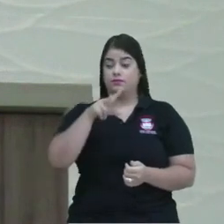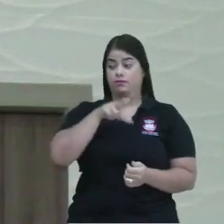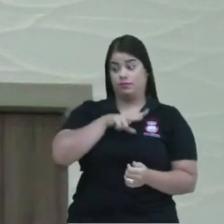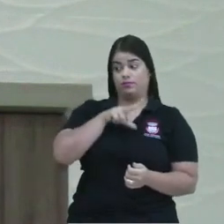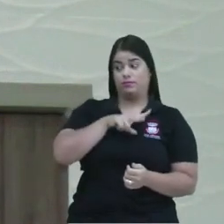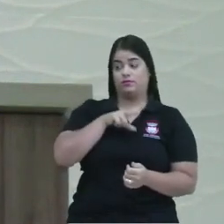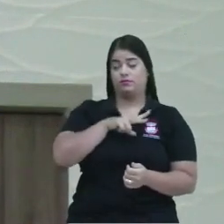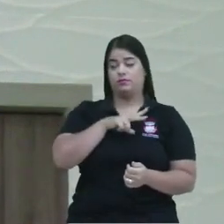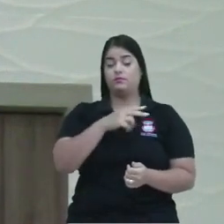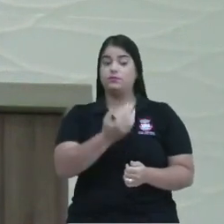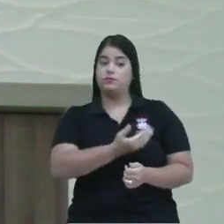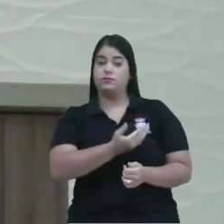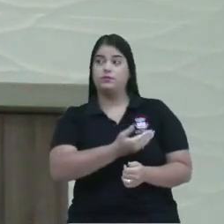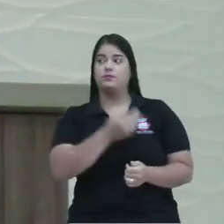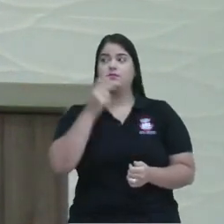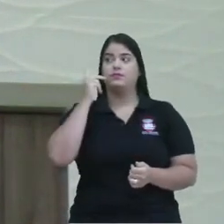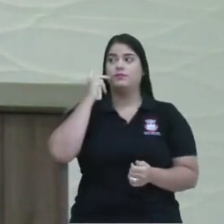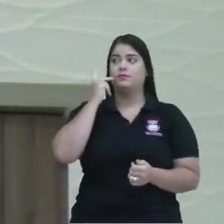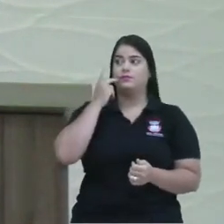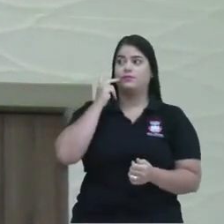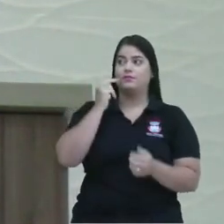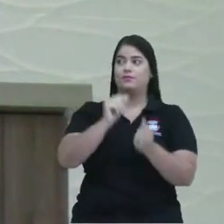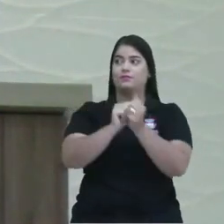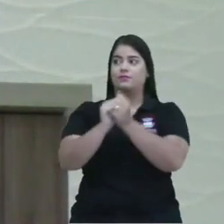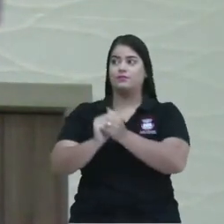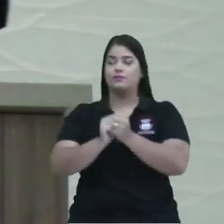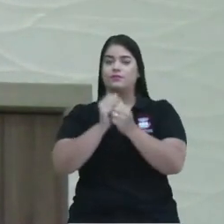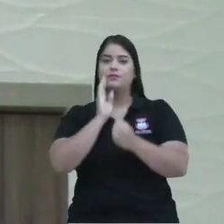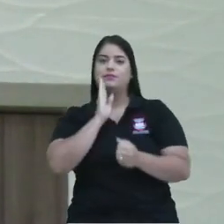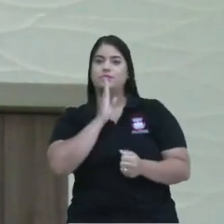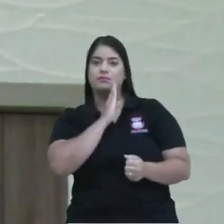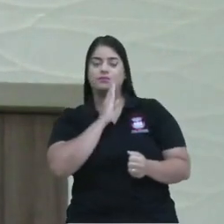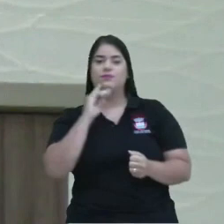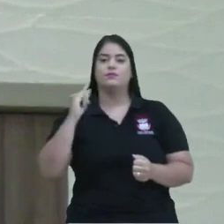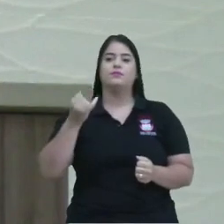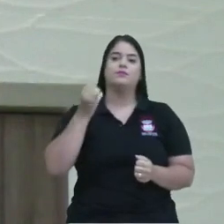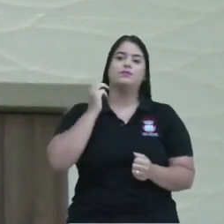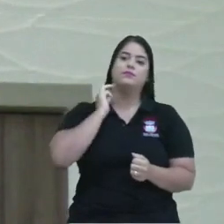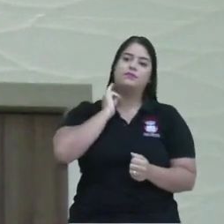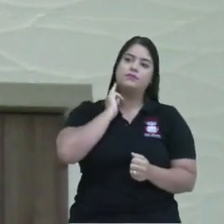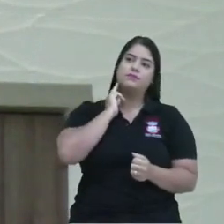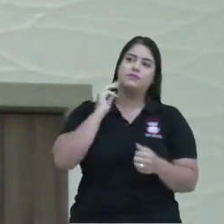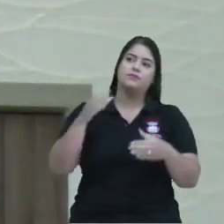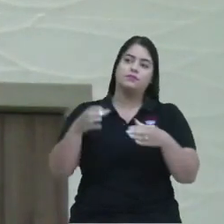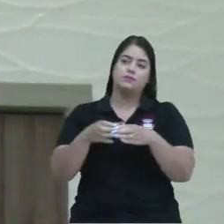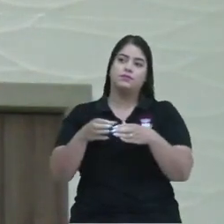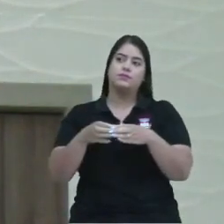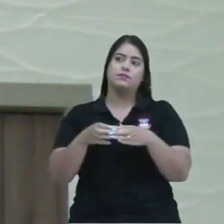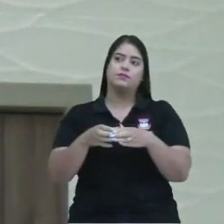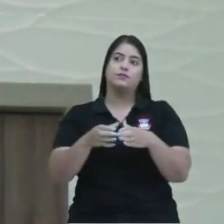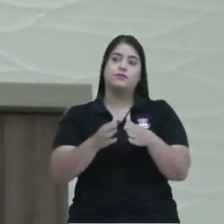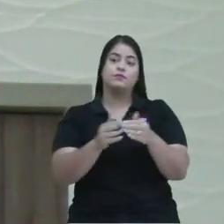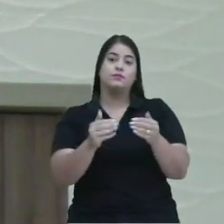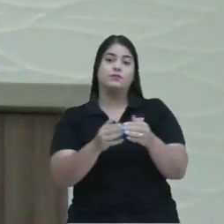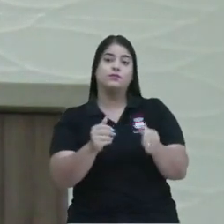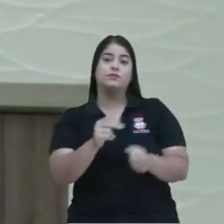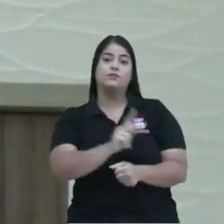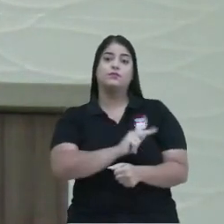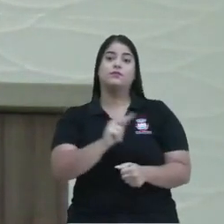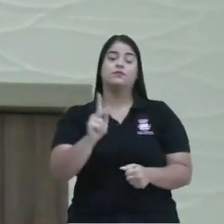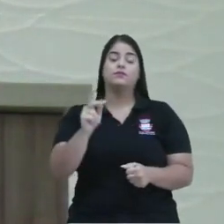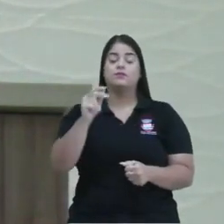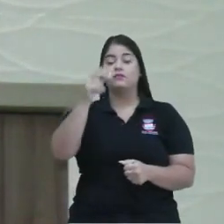amigo Padre Fera, junto com o Bruno Braga, João Medeiros, toda a equipe, nós fizemos um pedido ao prefeito,